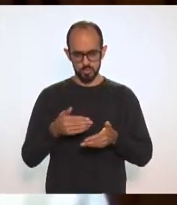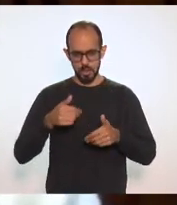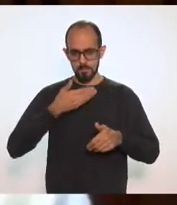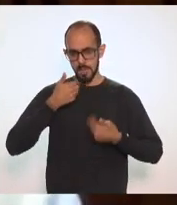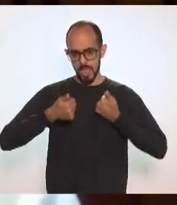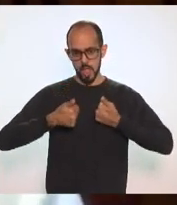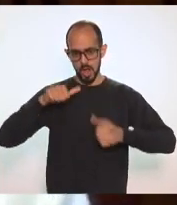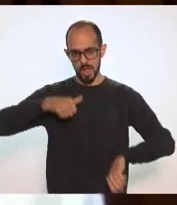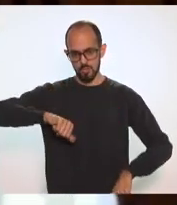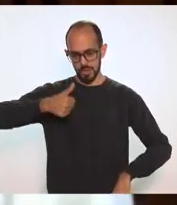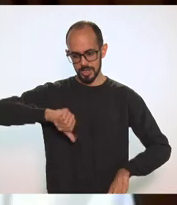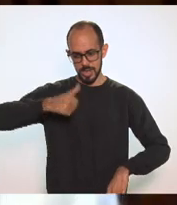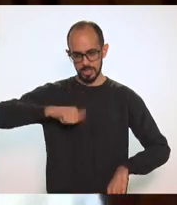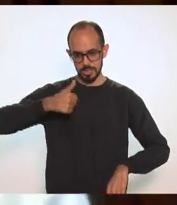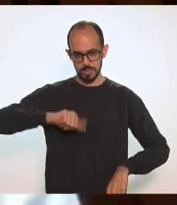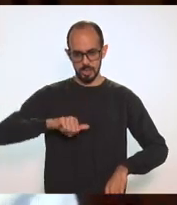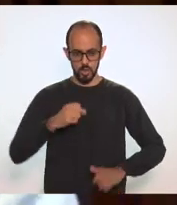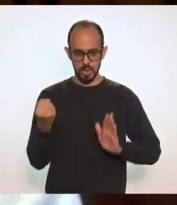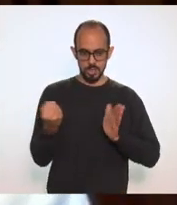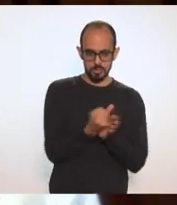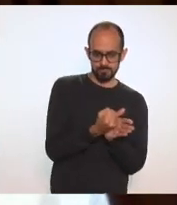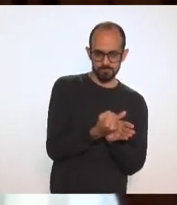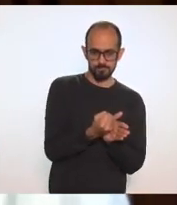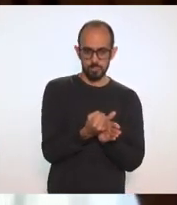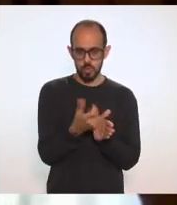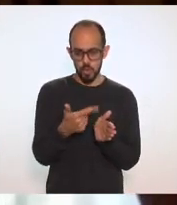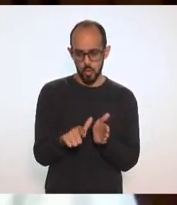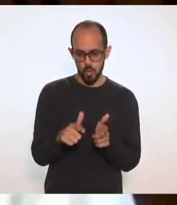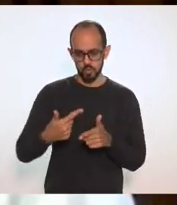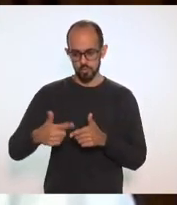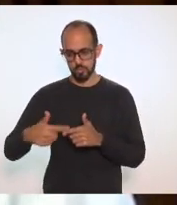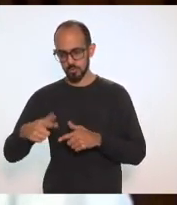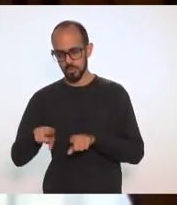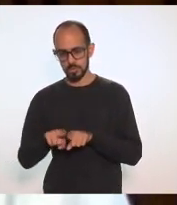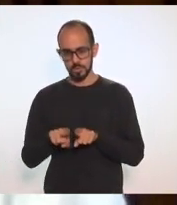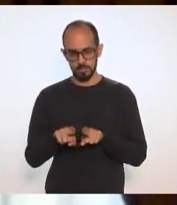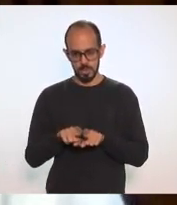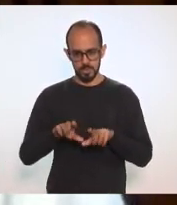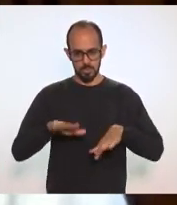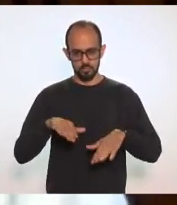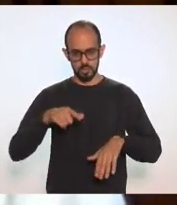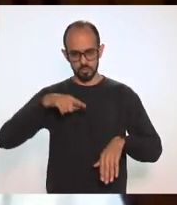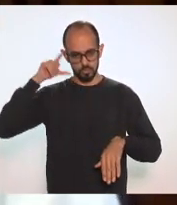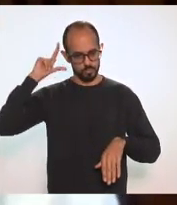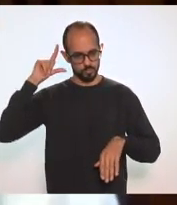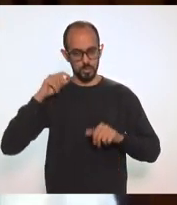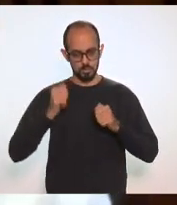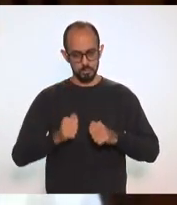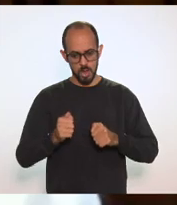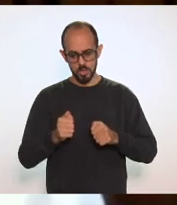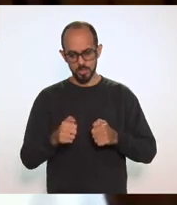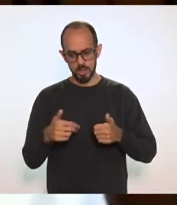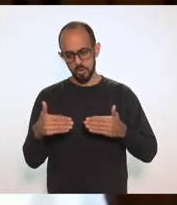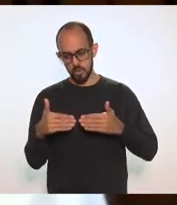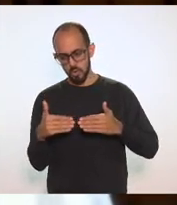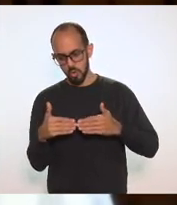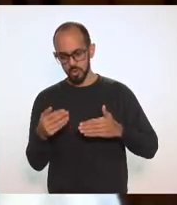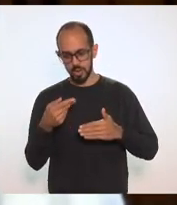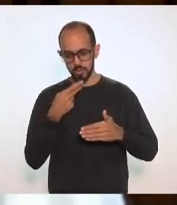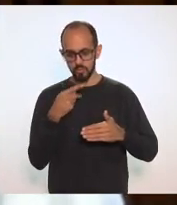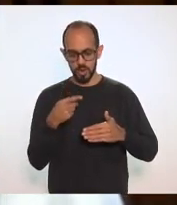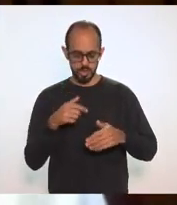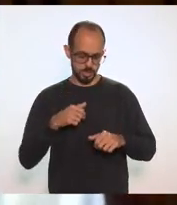avaliação sobre os impactos e outras questões. Talvez o deputado Luiz Paulo possa referendar o que eu acabo de dizer. Essa é a minha